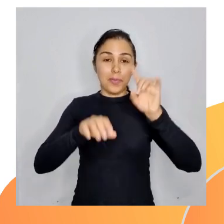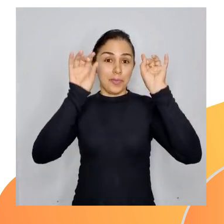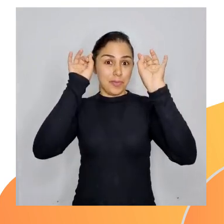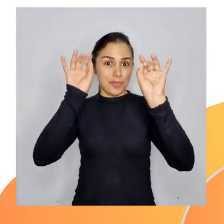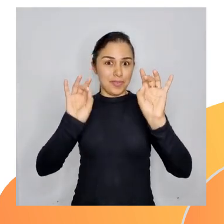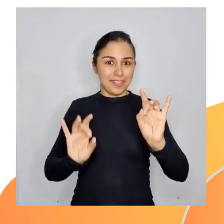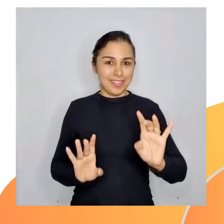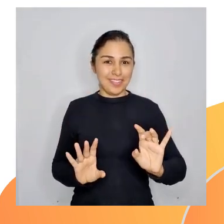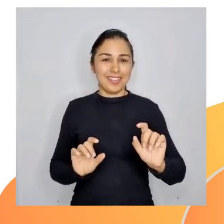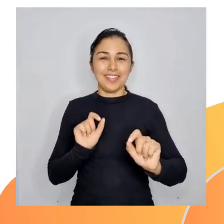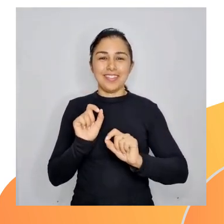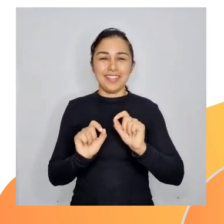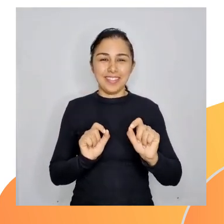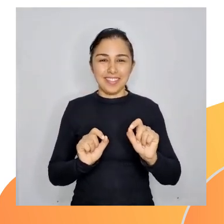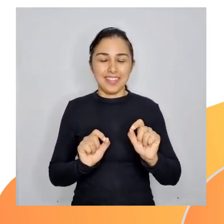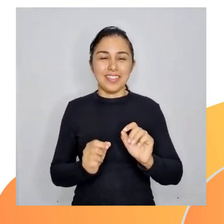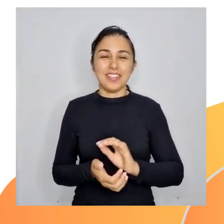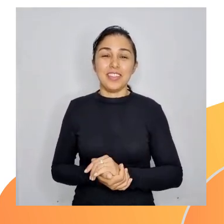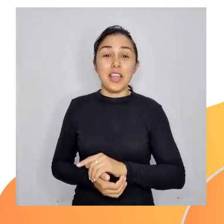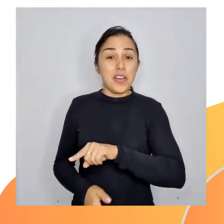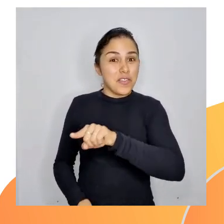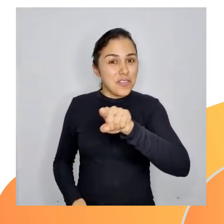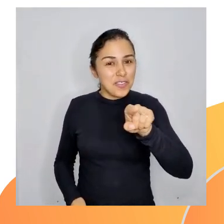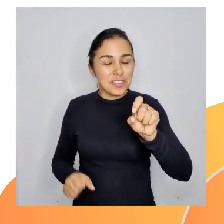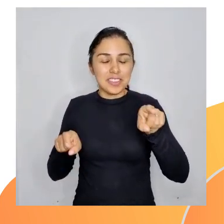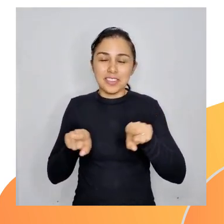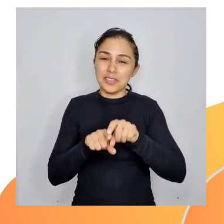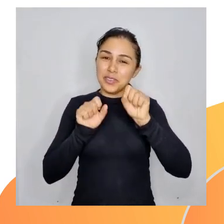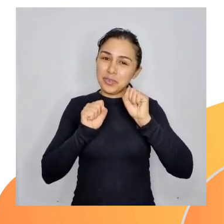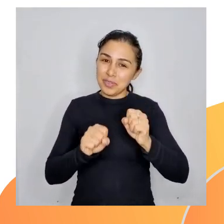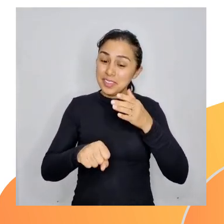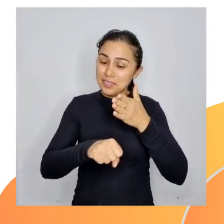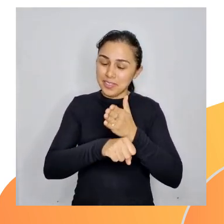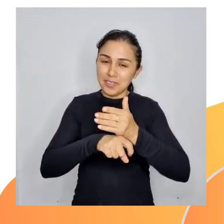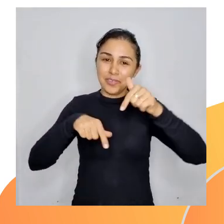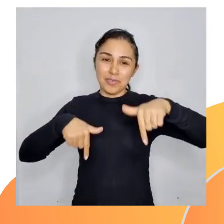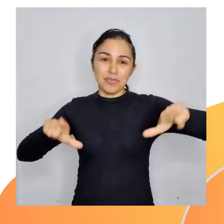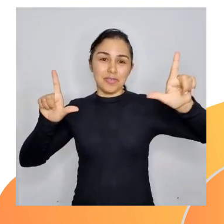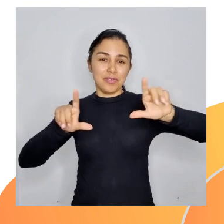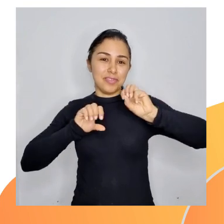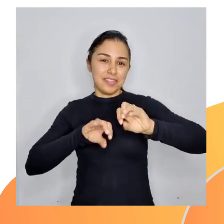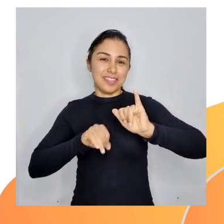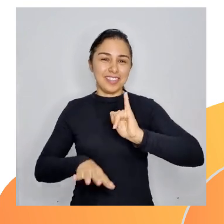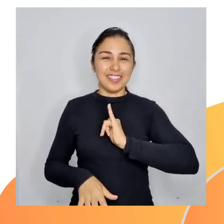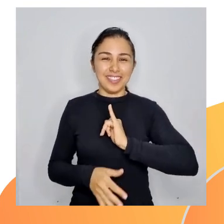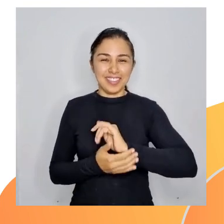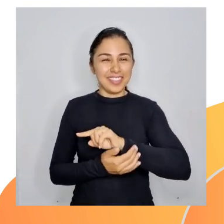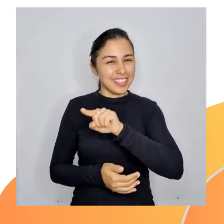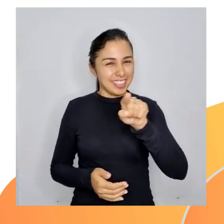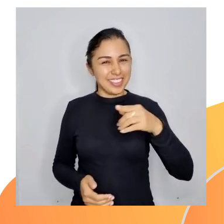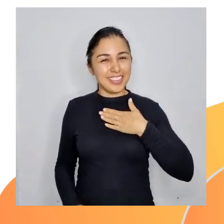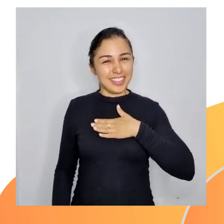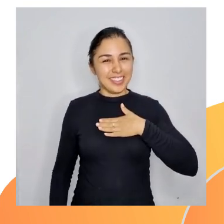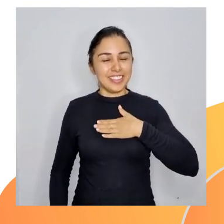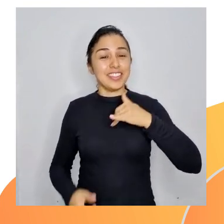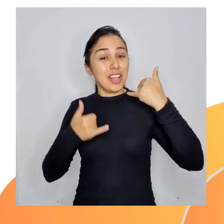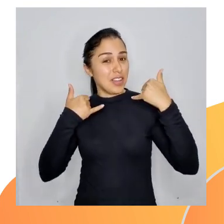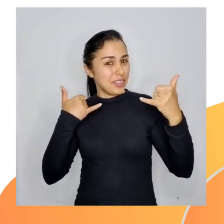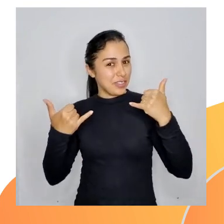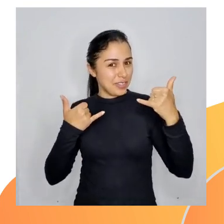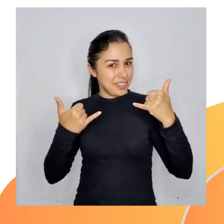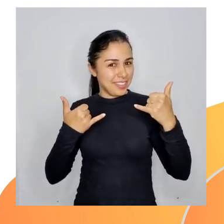especial, momento de você participar conosco. Gostou das informações da nossa aula de xadrez?